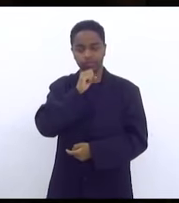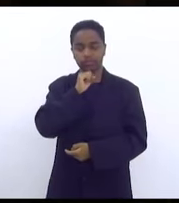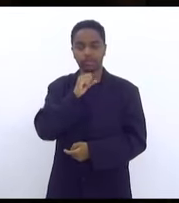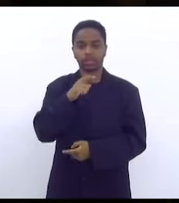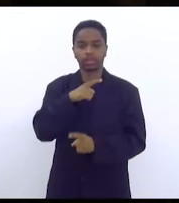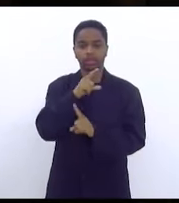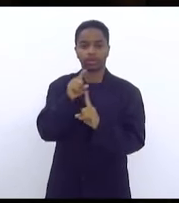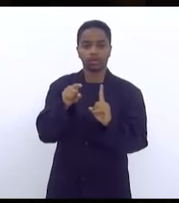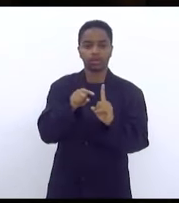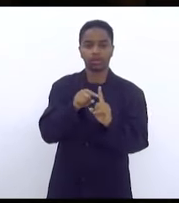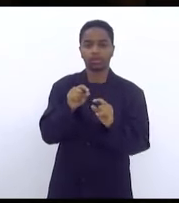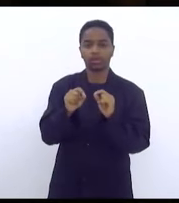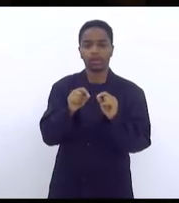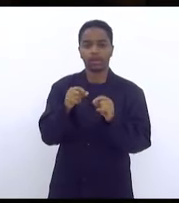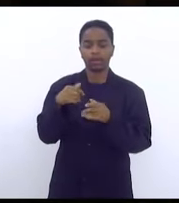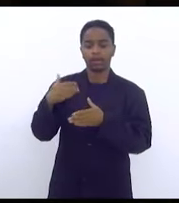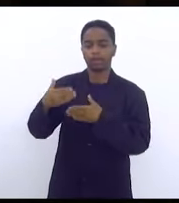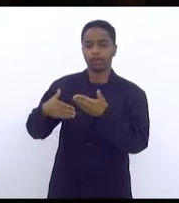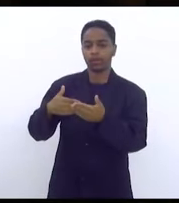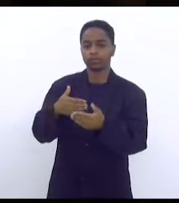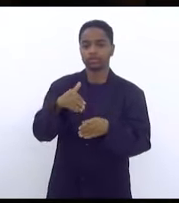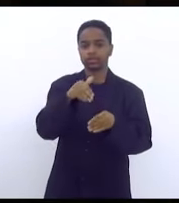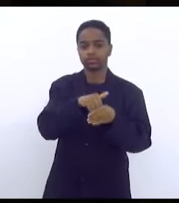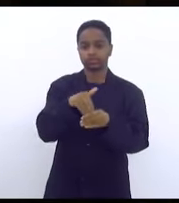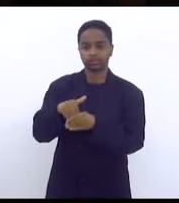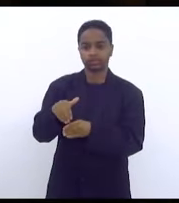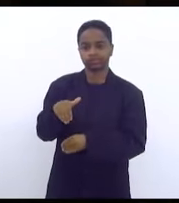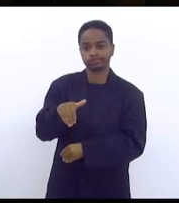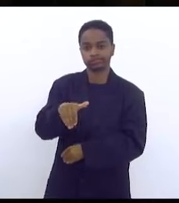visando o processo eleitoral que se avizinha.